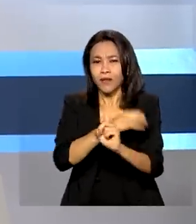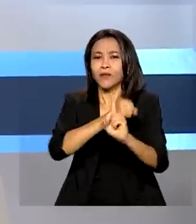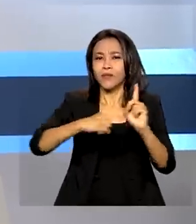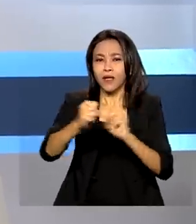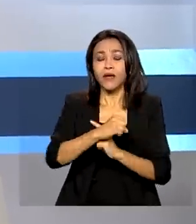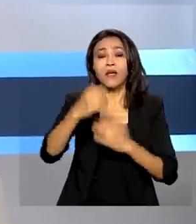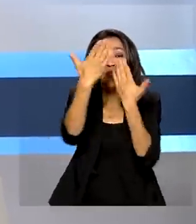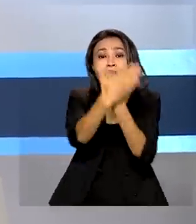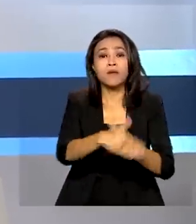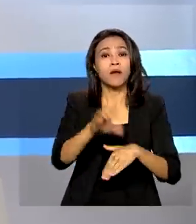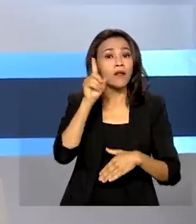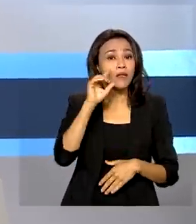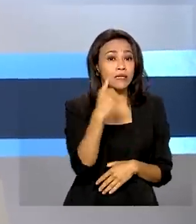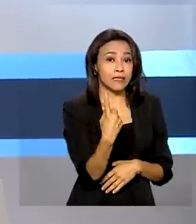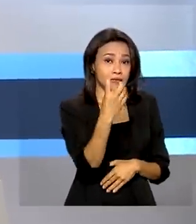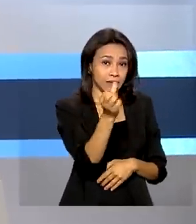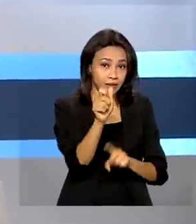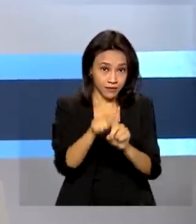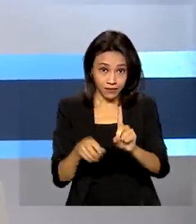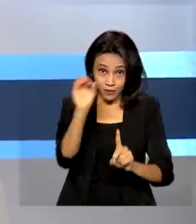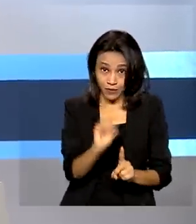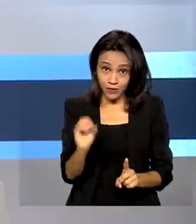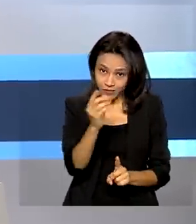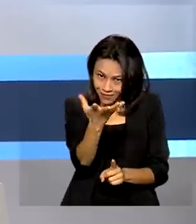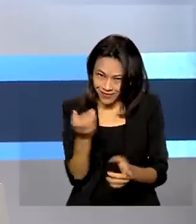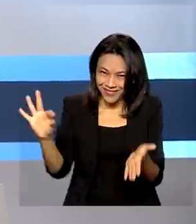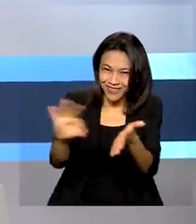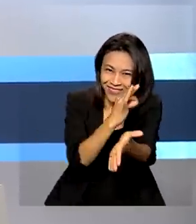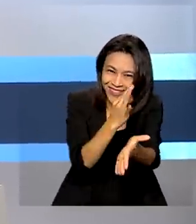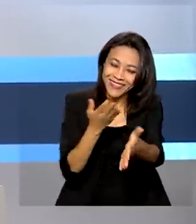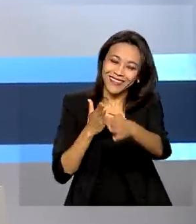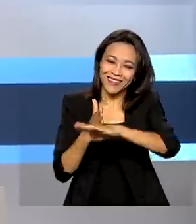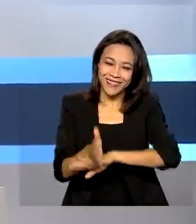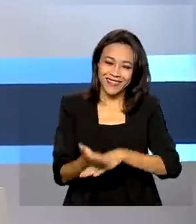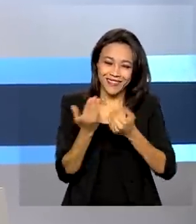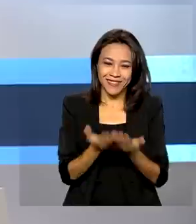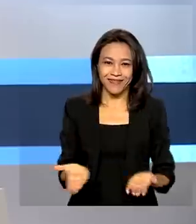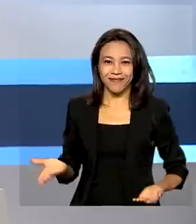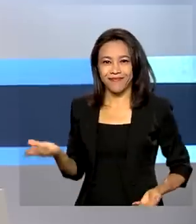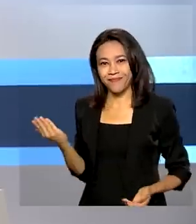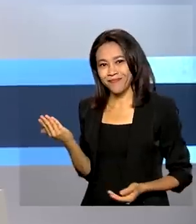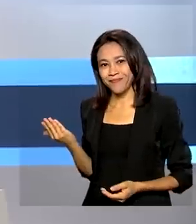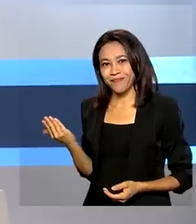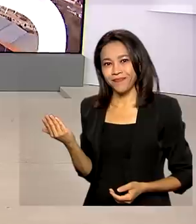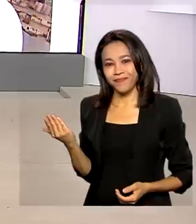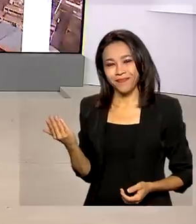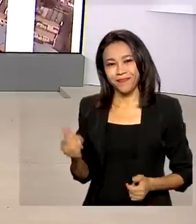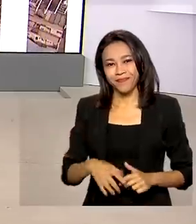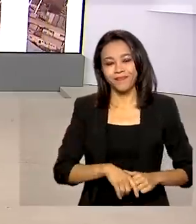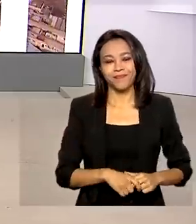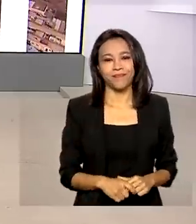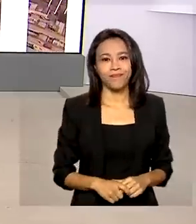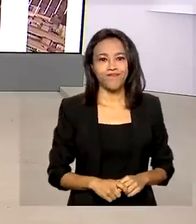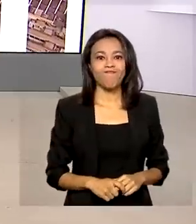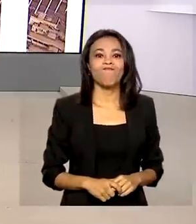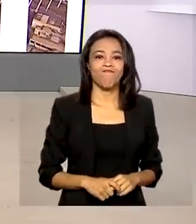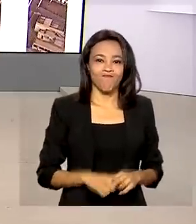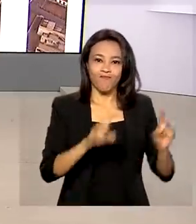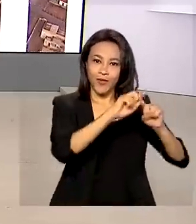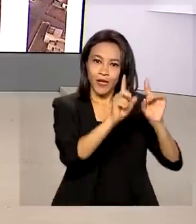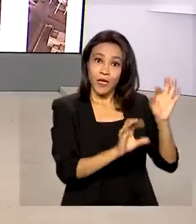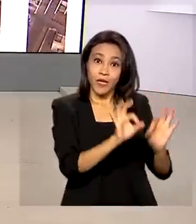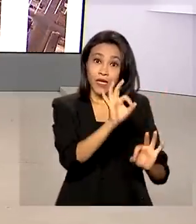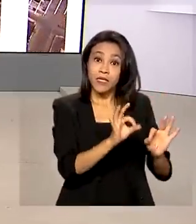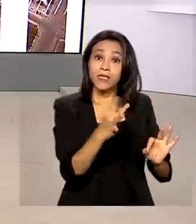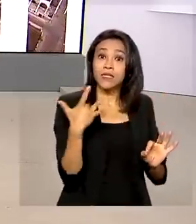ser aplicadas no dia 16 de outubro para se inscrever Acesse o site que está aí na sua tela os planos de